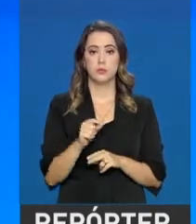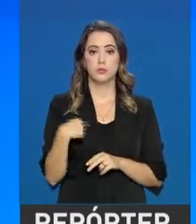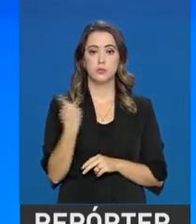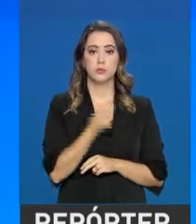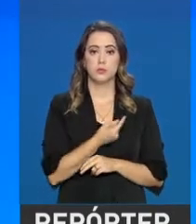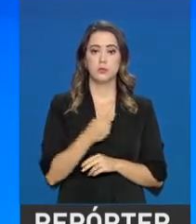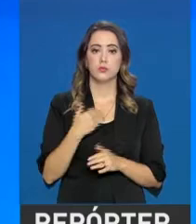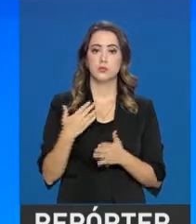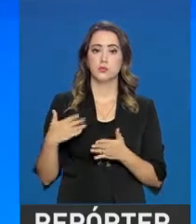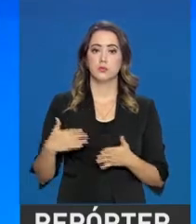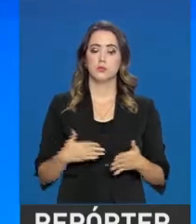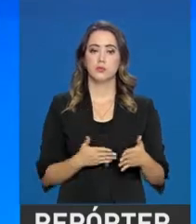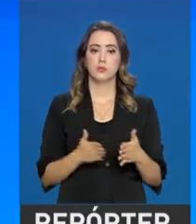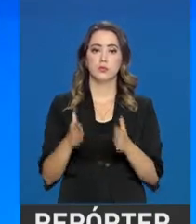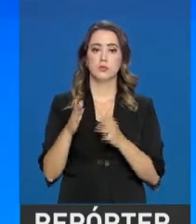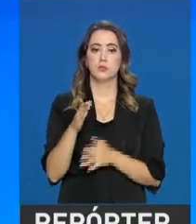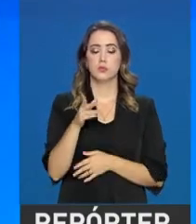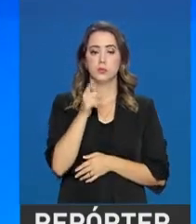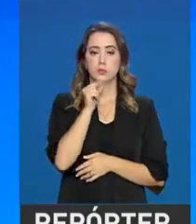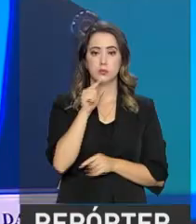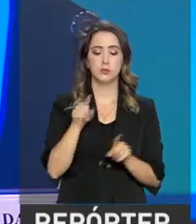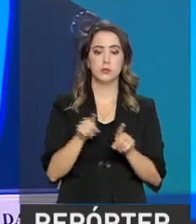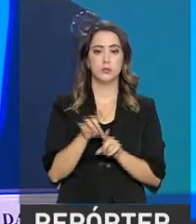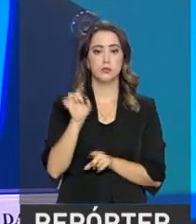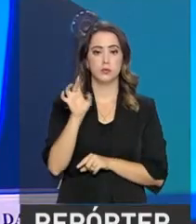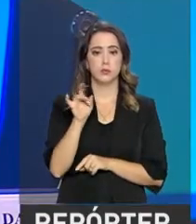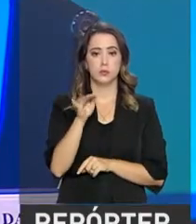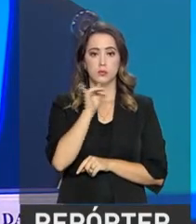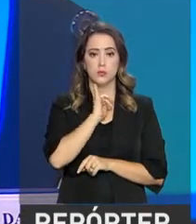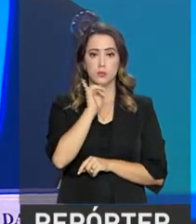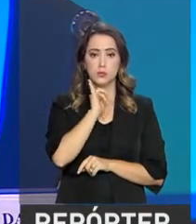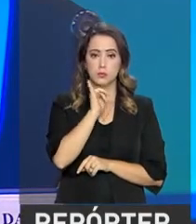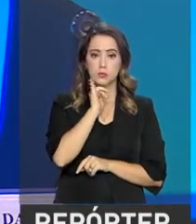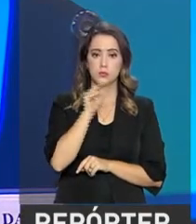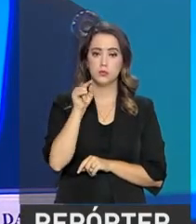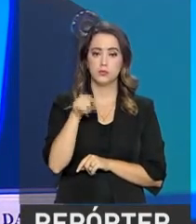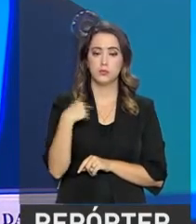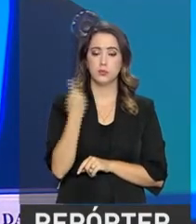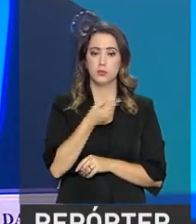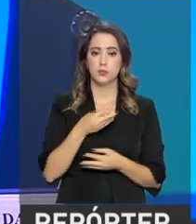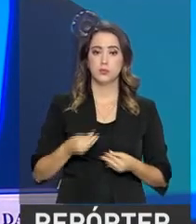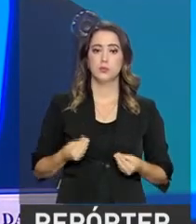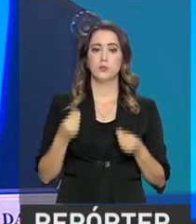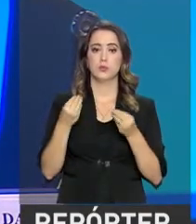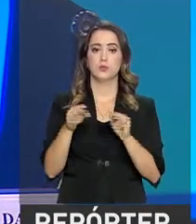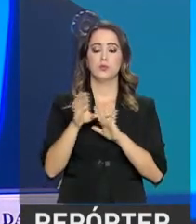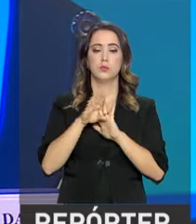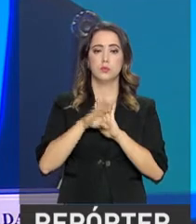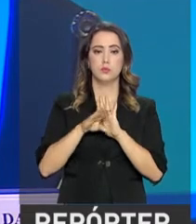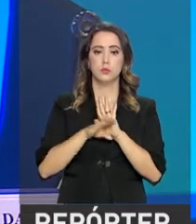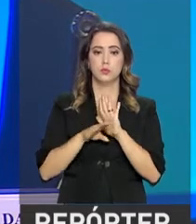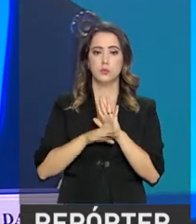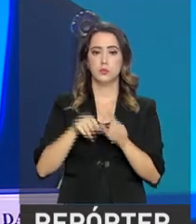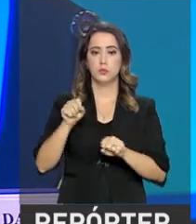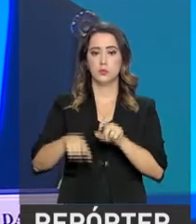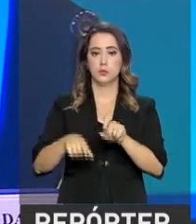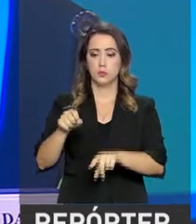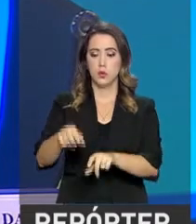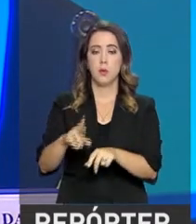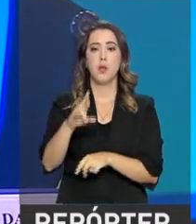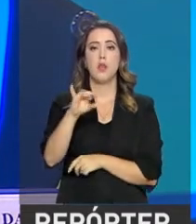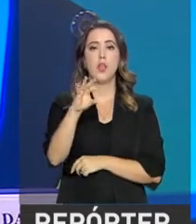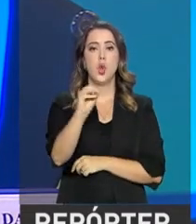nossos cursos d'água, só para dar um exemplo, implementamos o programa Plantadores de